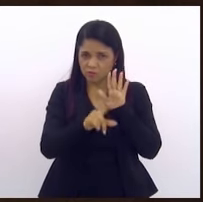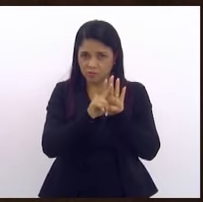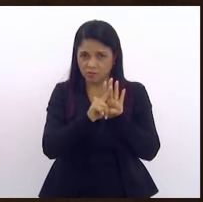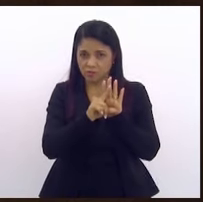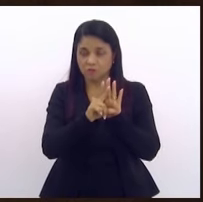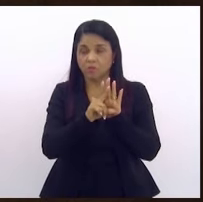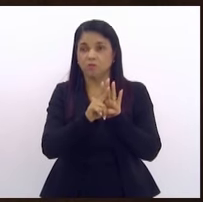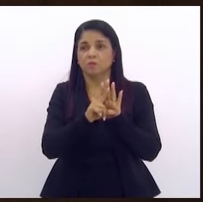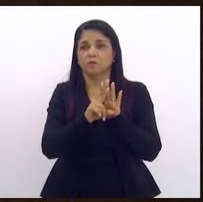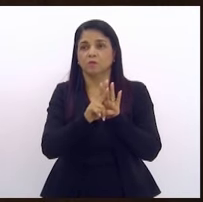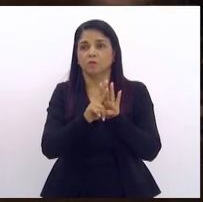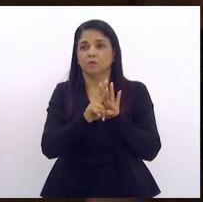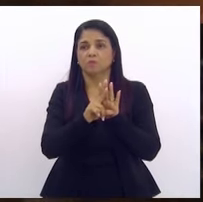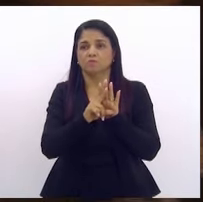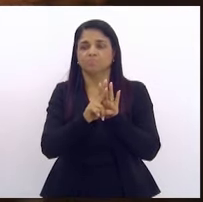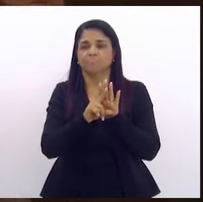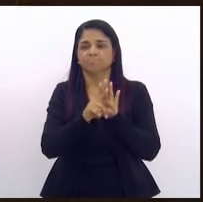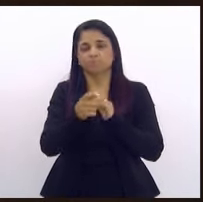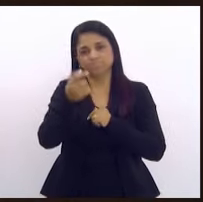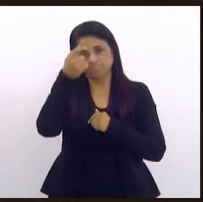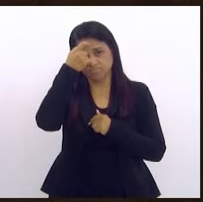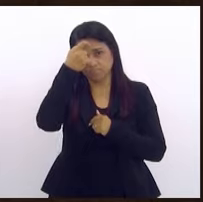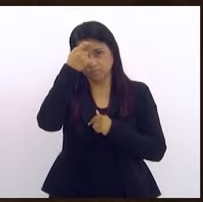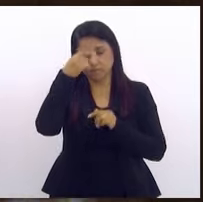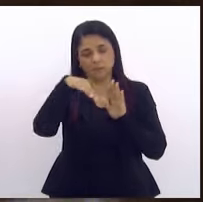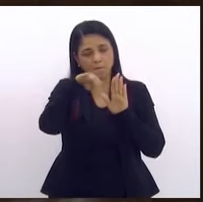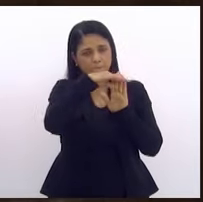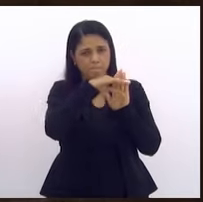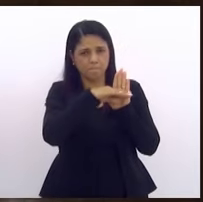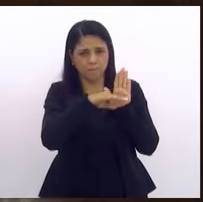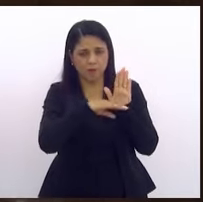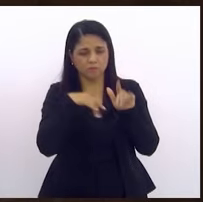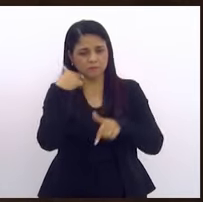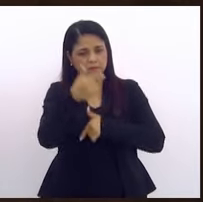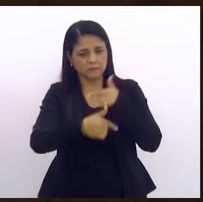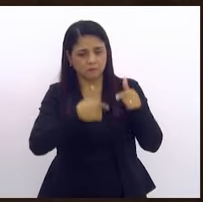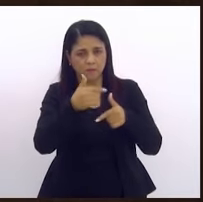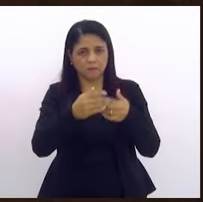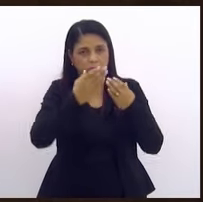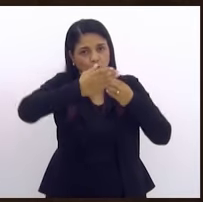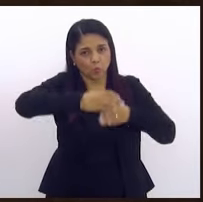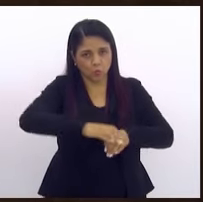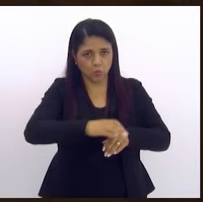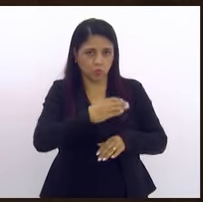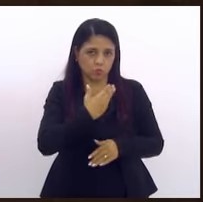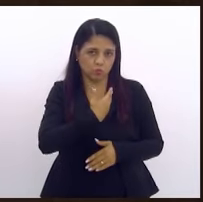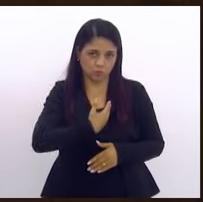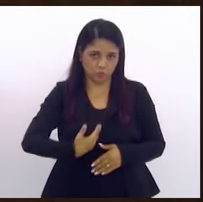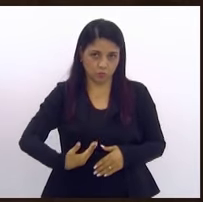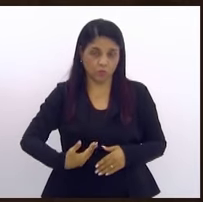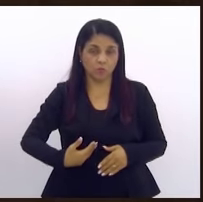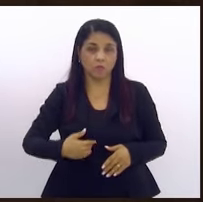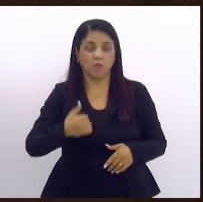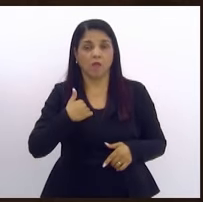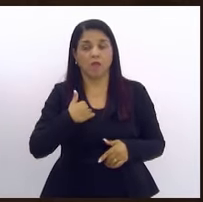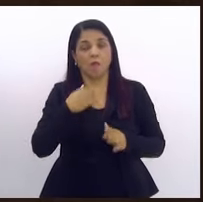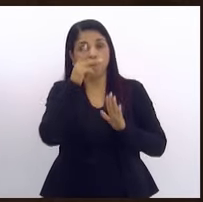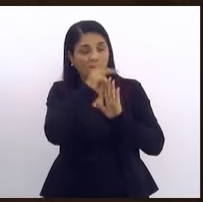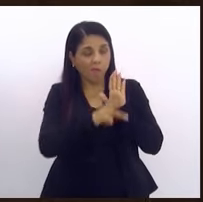por uma questão até de coerência pela pauta que venho trabalhando em prol do concurso público, é um projeto, ao meu